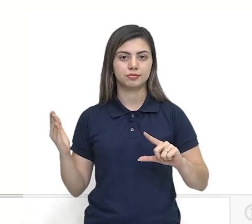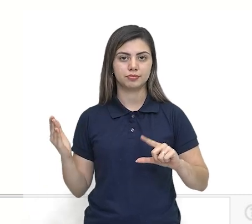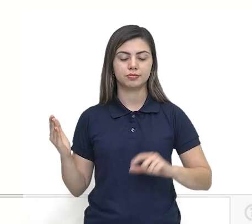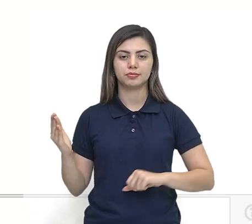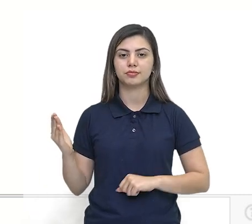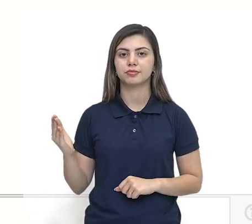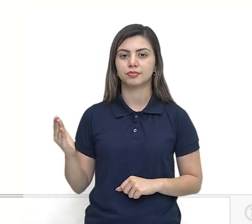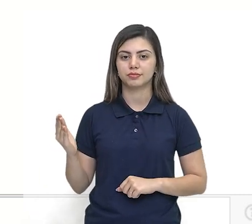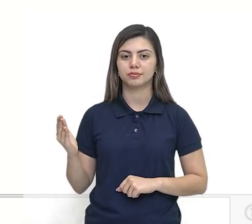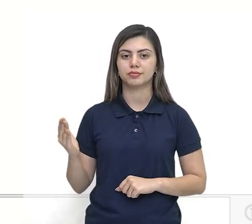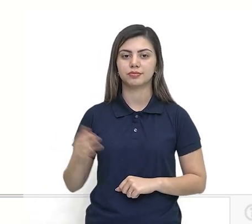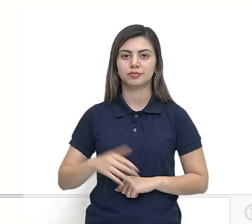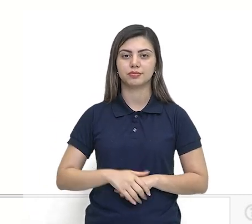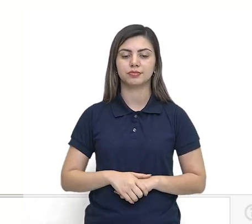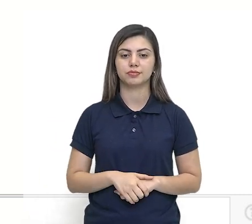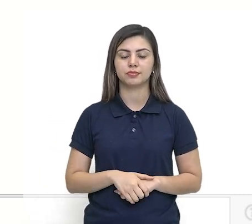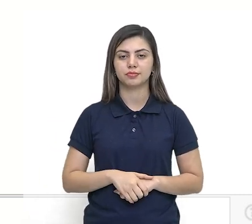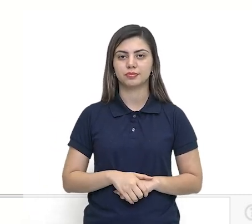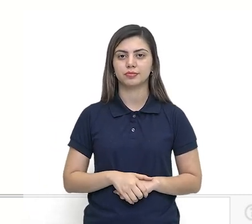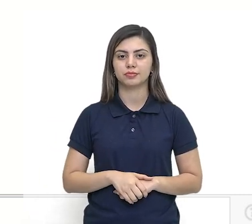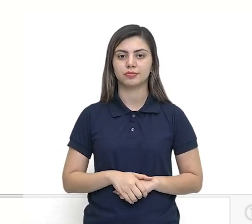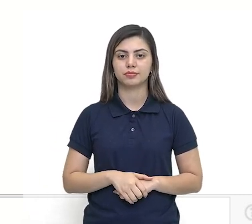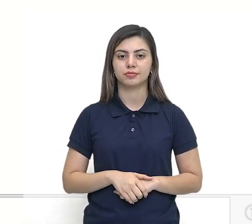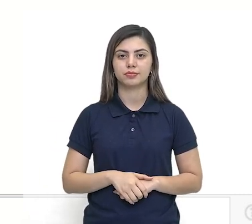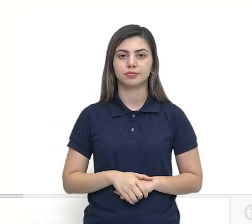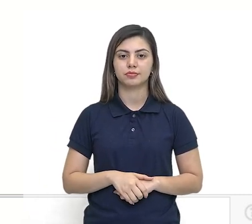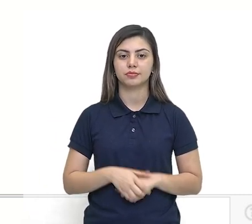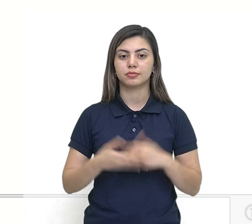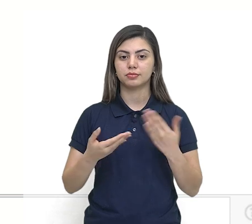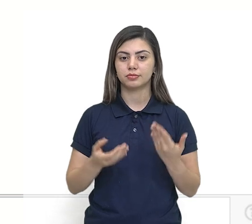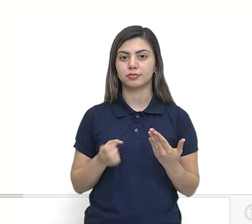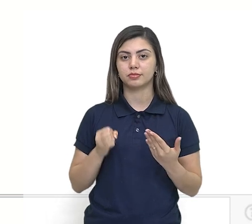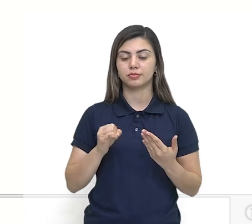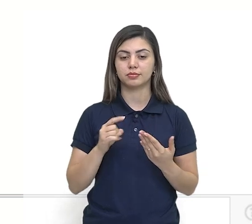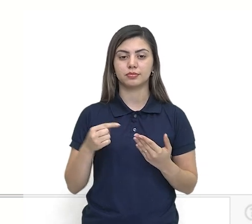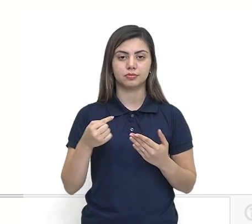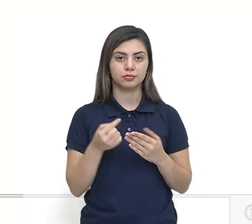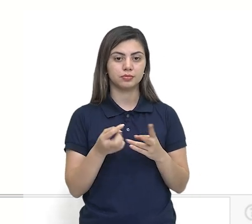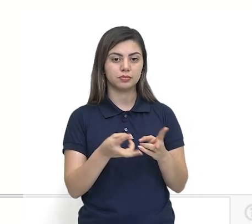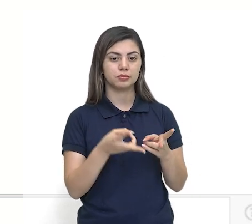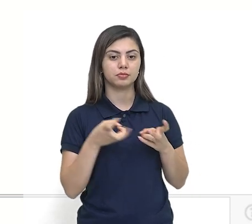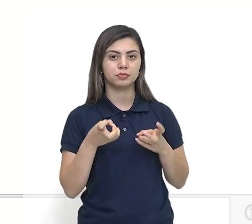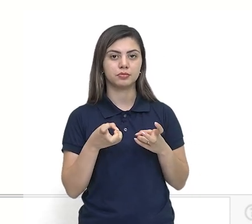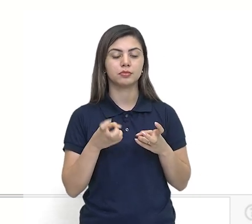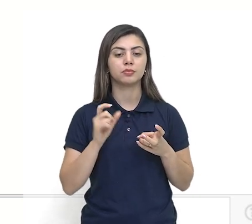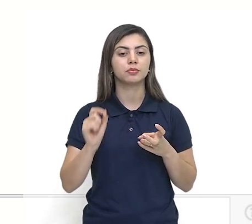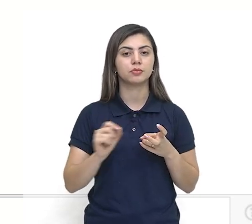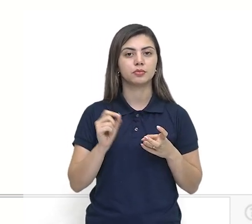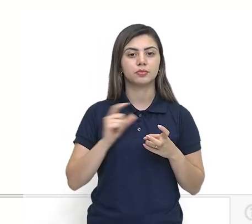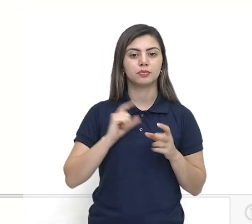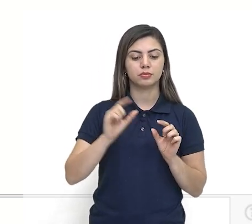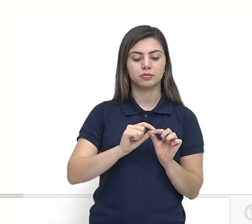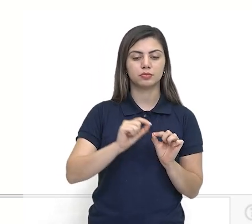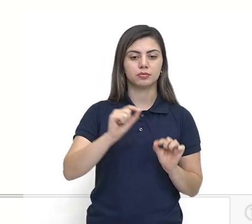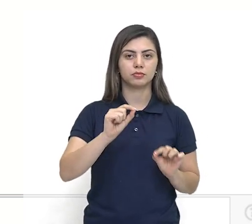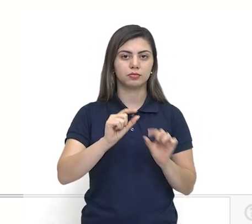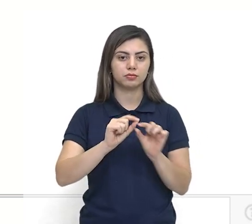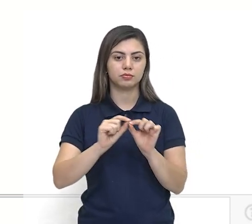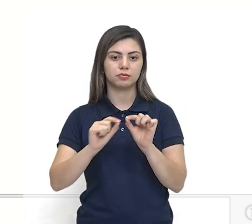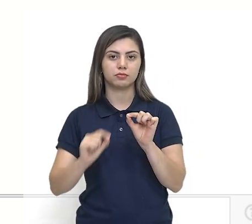Também formado aqui, se nós formos determinar aqui os ângulos, né? Nós vamos ver que todos os ângulos, né, deles